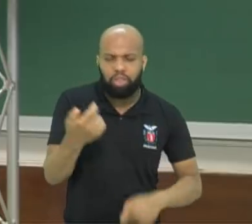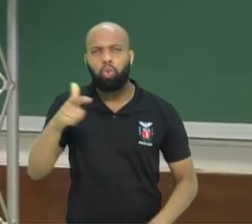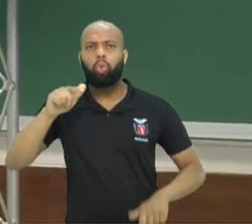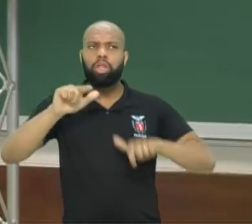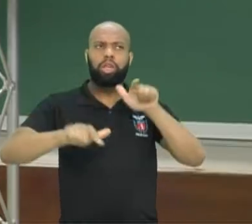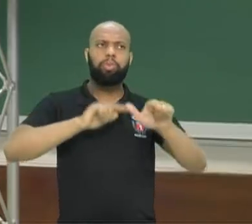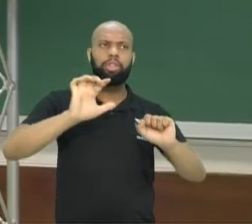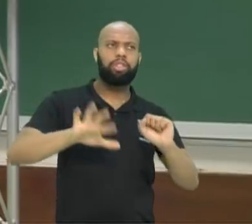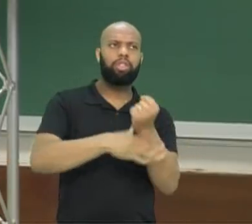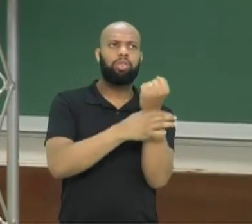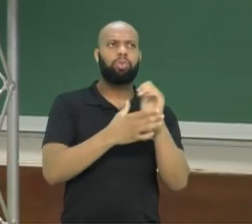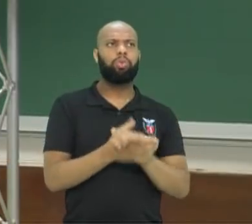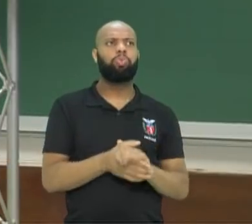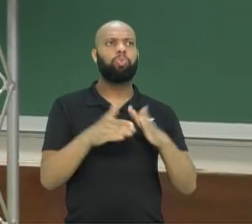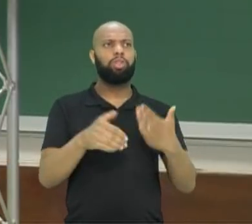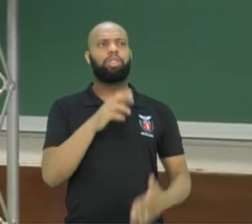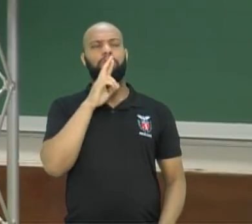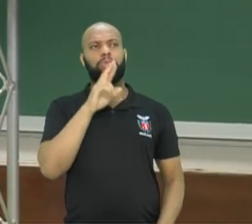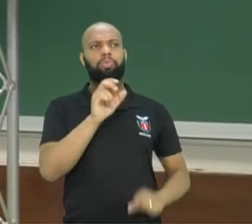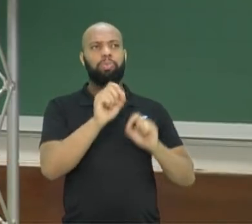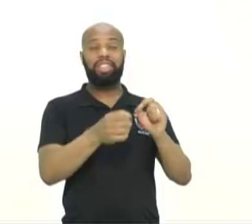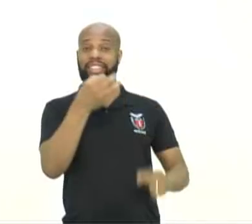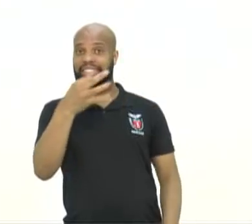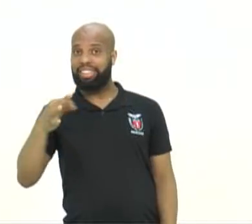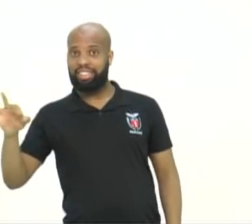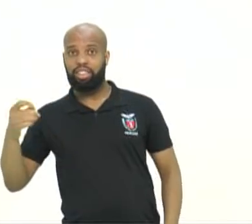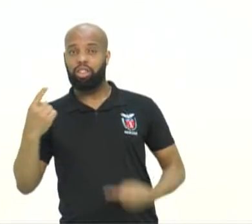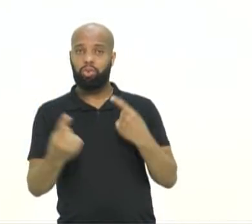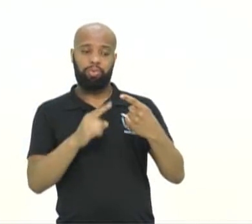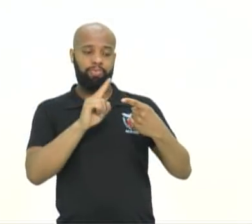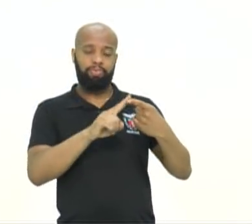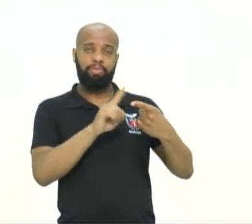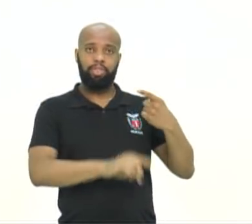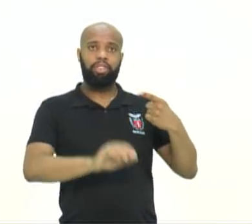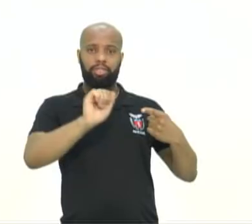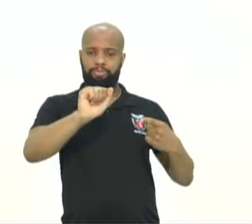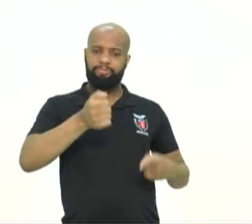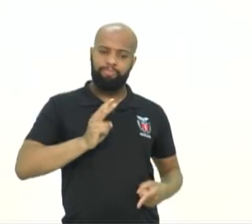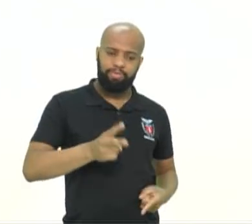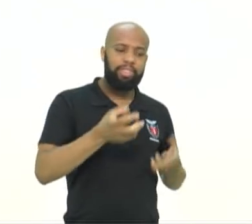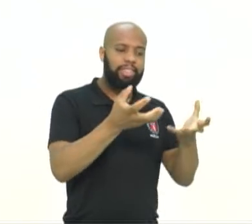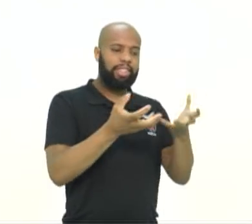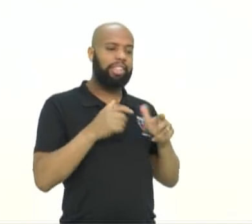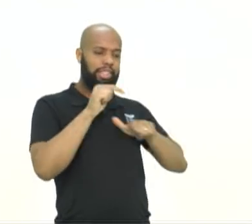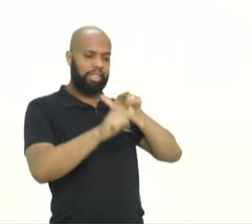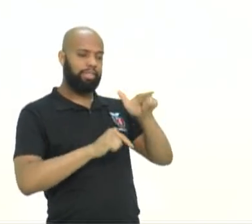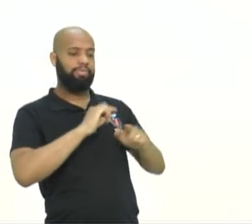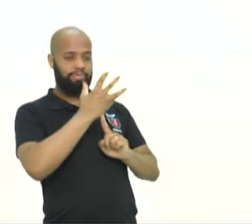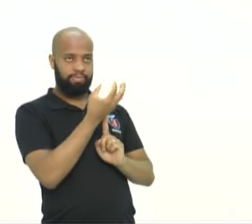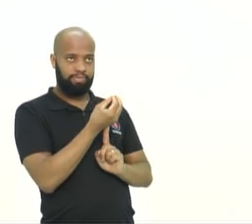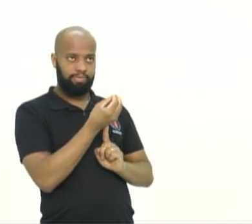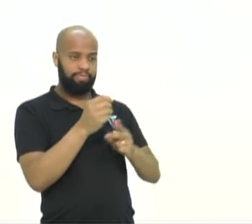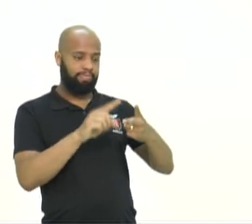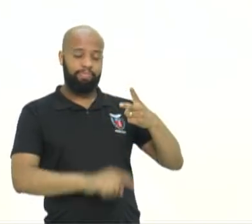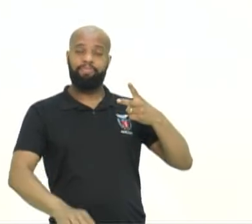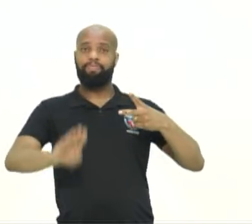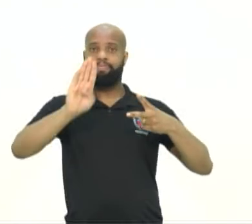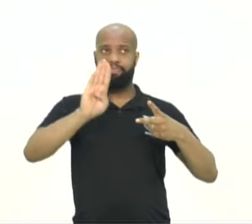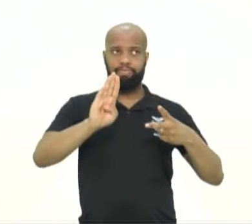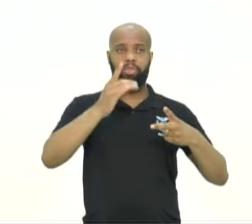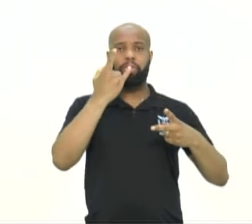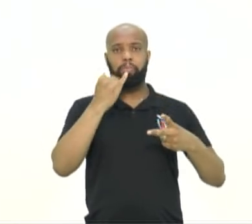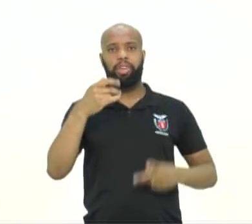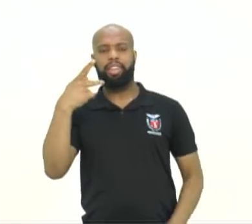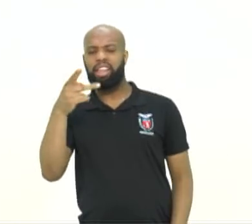coisa mais tranquila. Então, as corretas, letra A, ela sempre quis trabalhar com arte, e letra B,